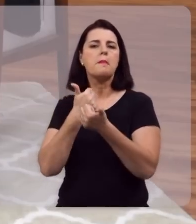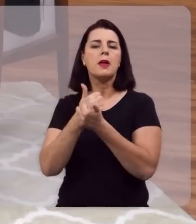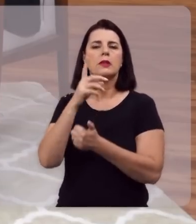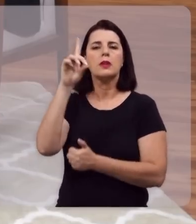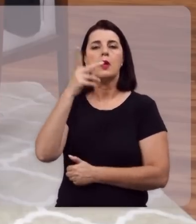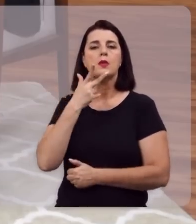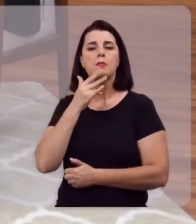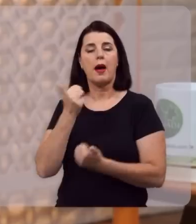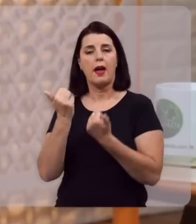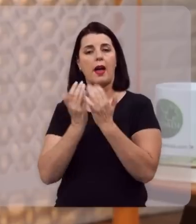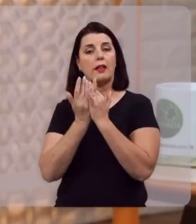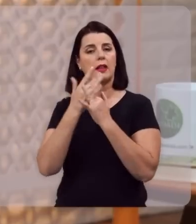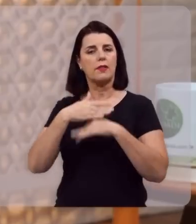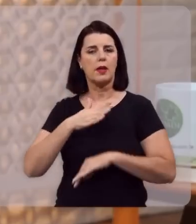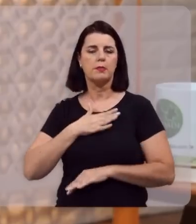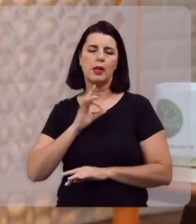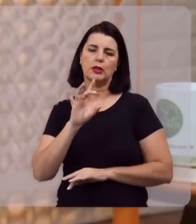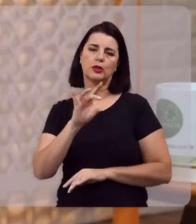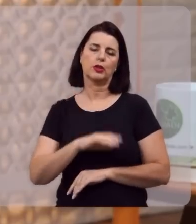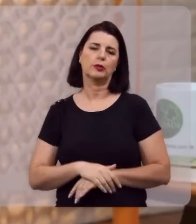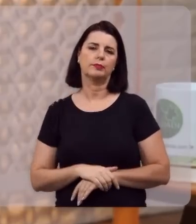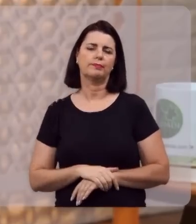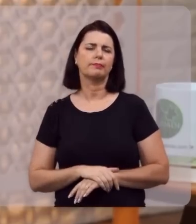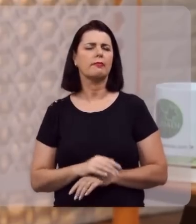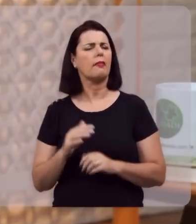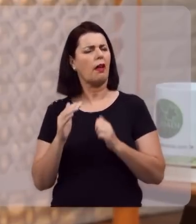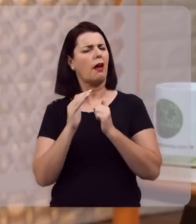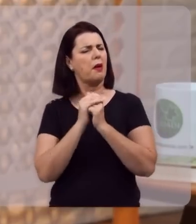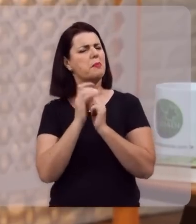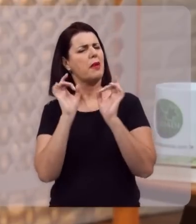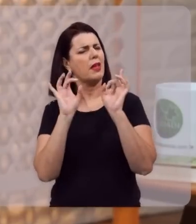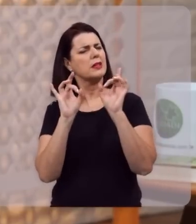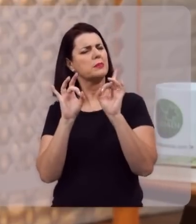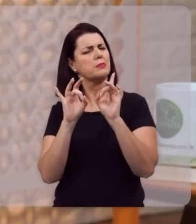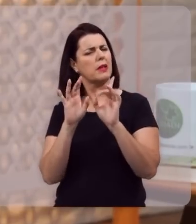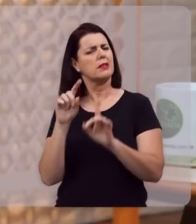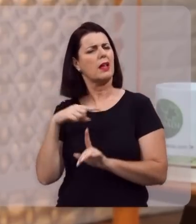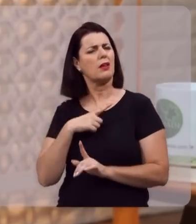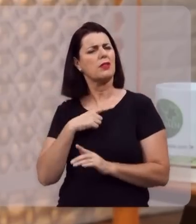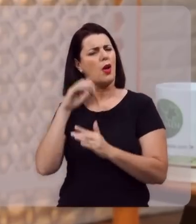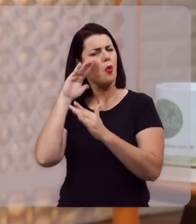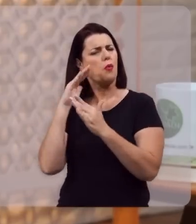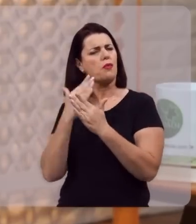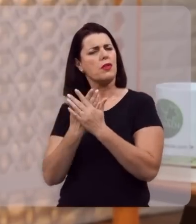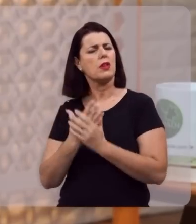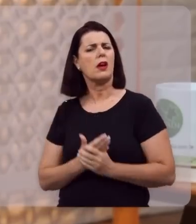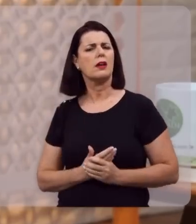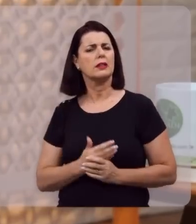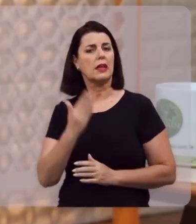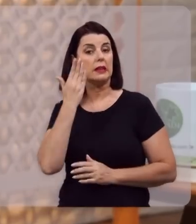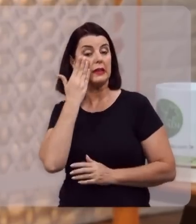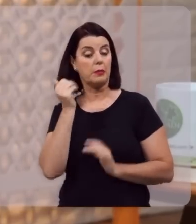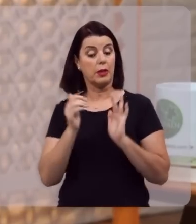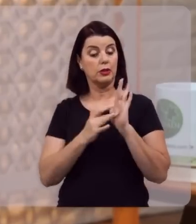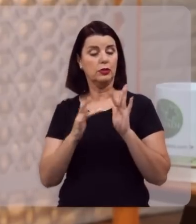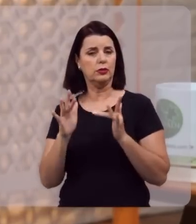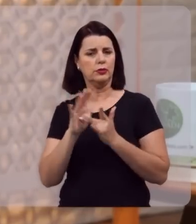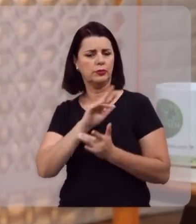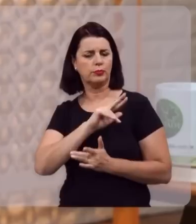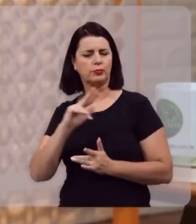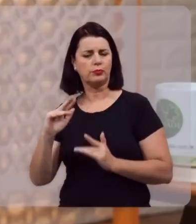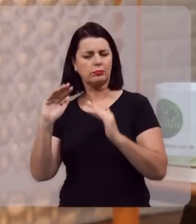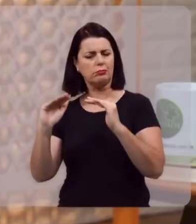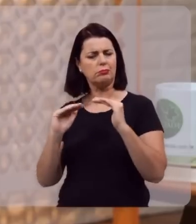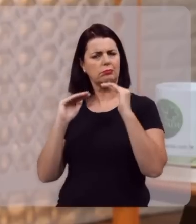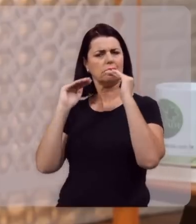mim. Amém. Que coisa especial a gente poder ter essa confiança. Saber que o nome de Jesus é nome